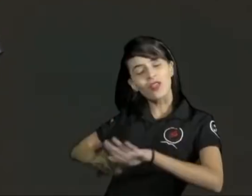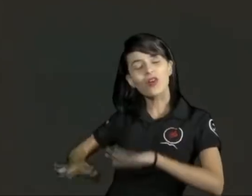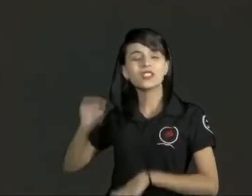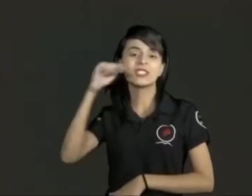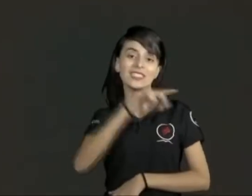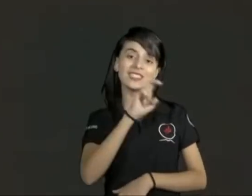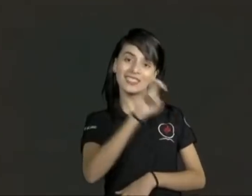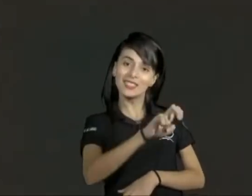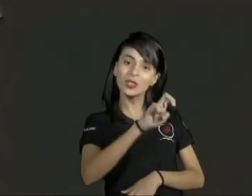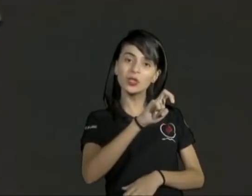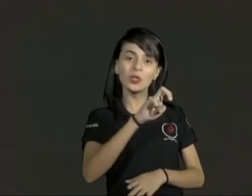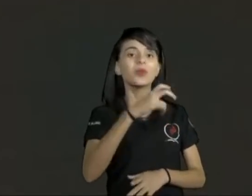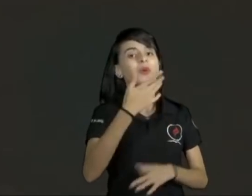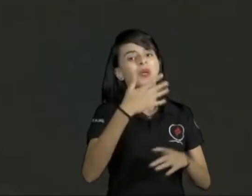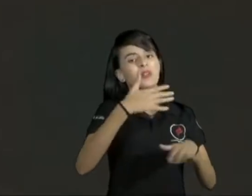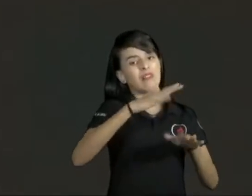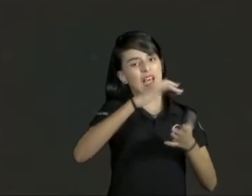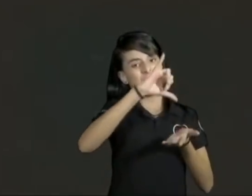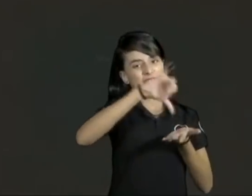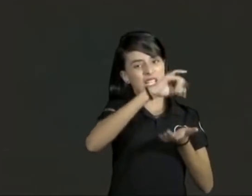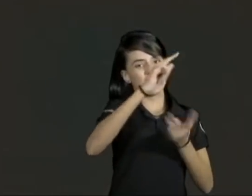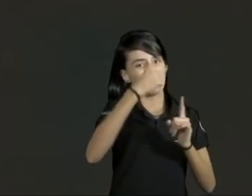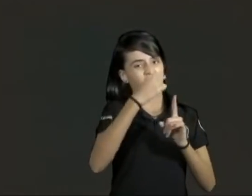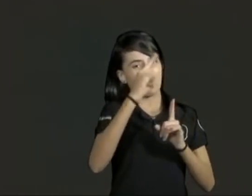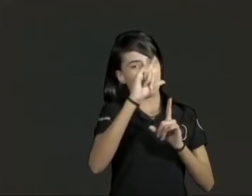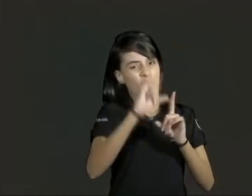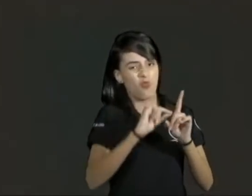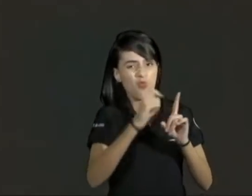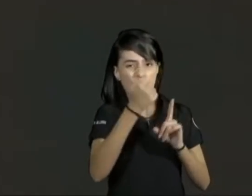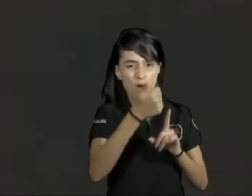delas tem azeite por algum tempo